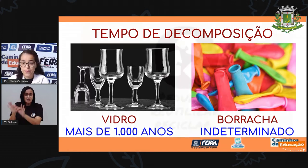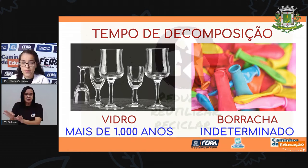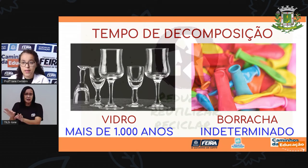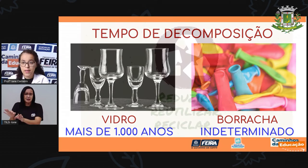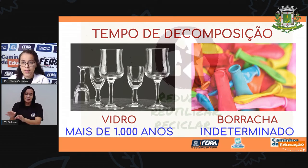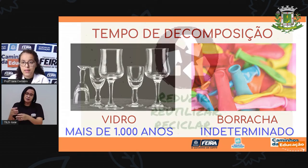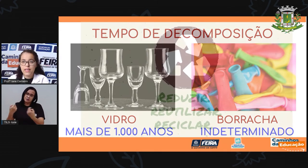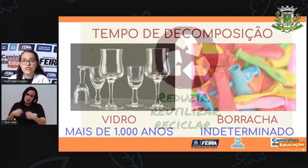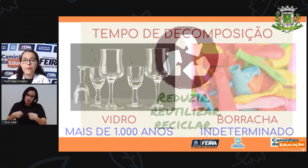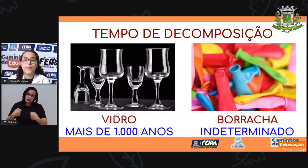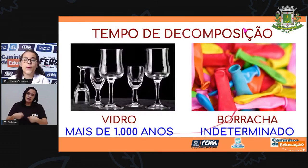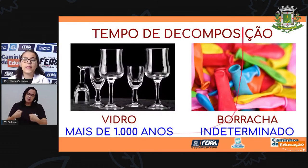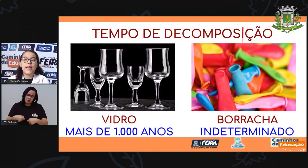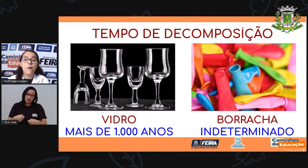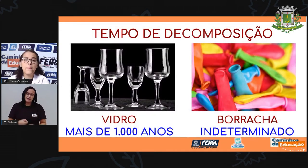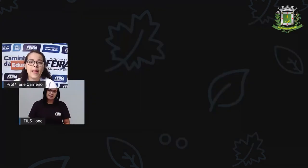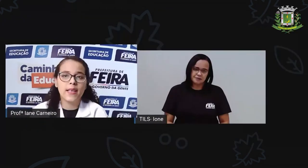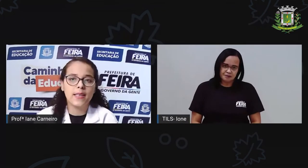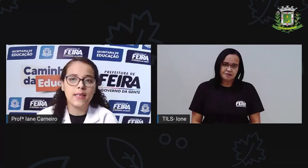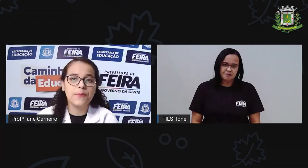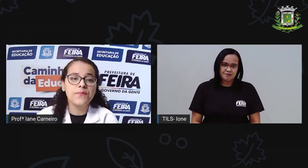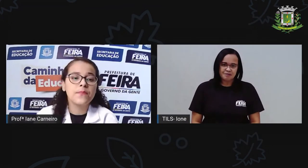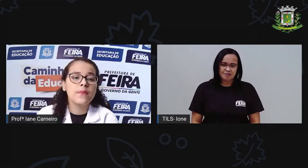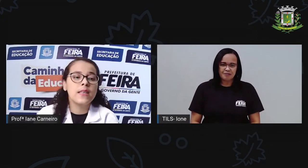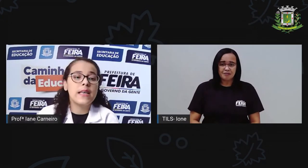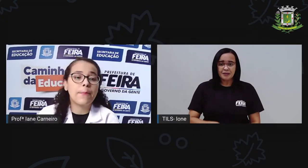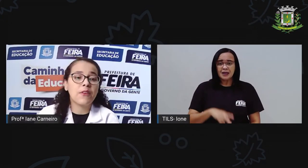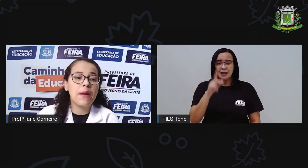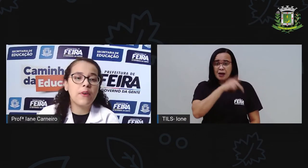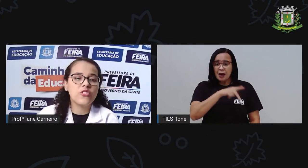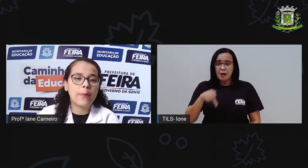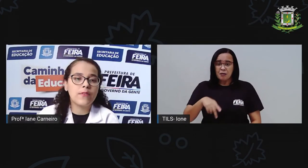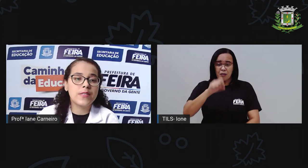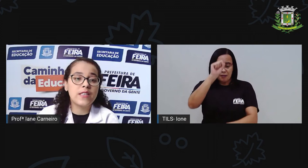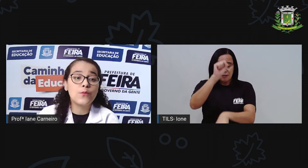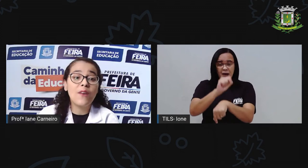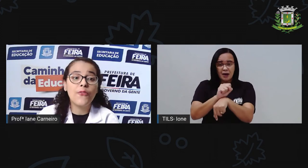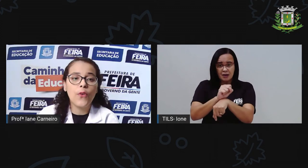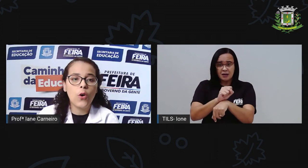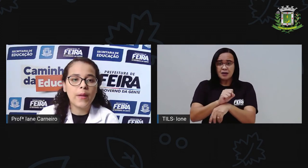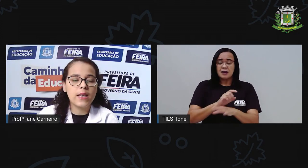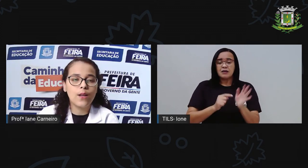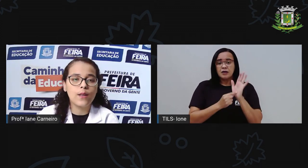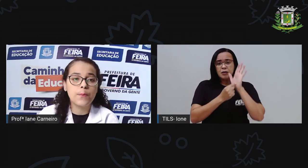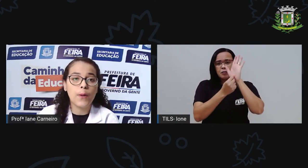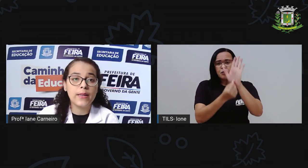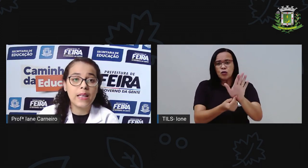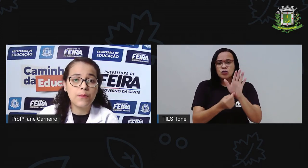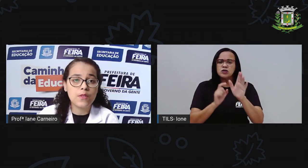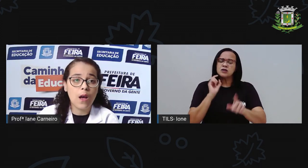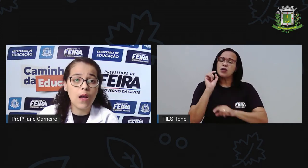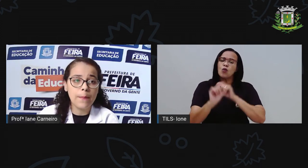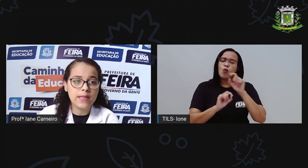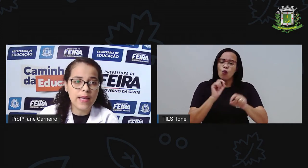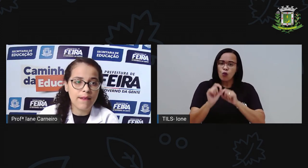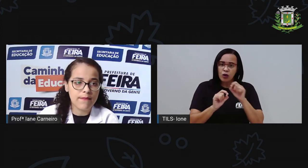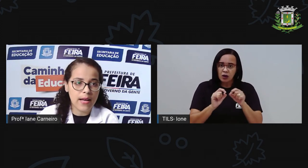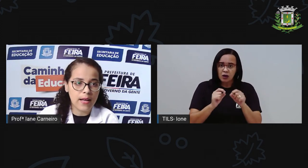joia? Deixa a Pró interromper aqui. E a Pró vai mostrar para vocês uma forma que nós podemos